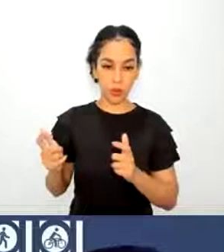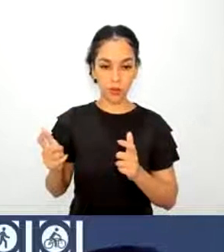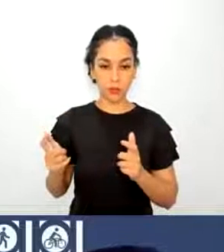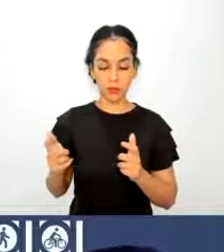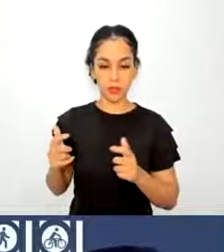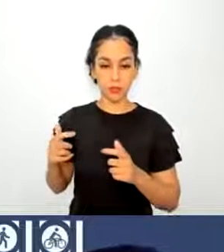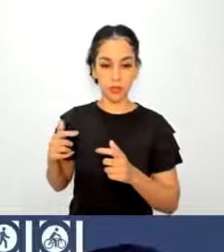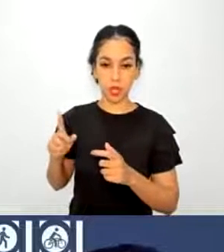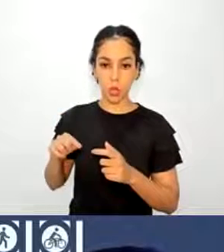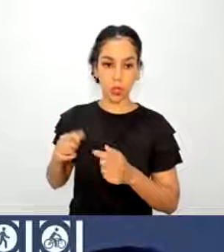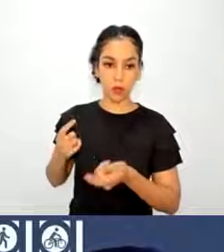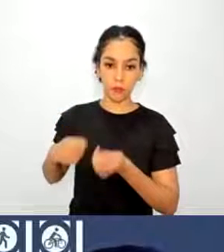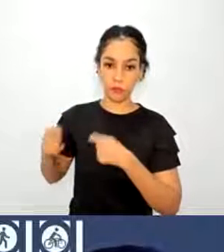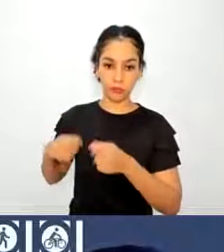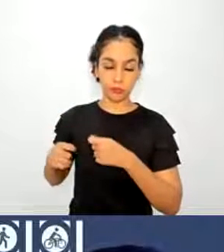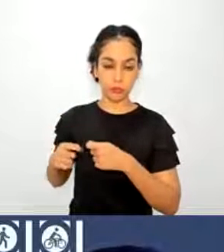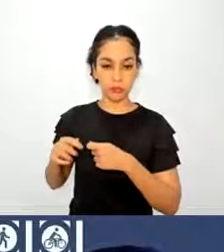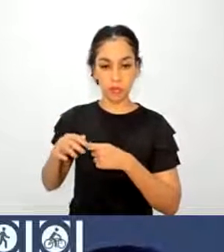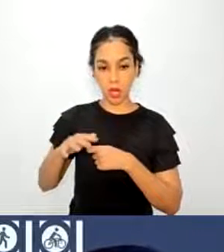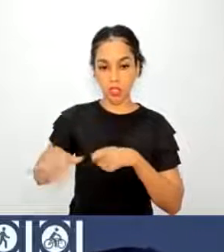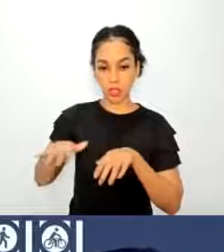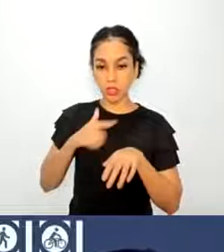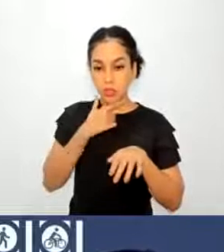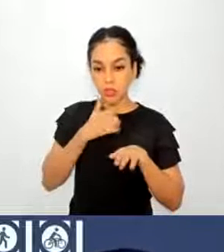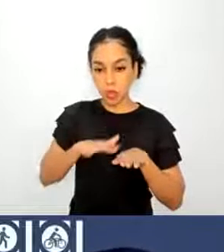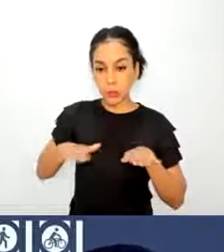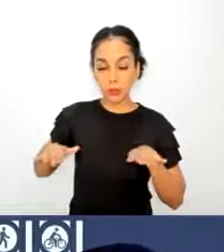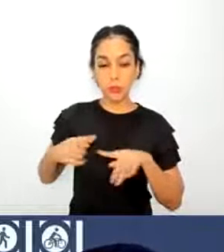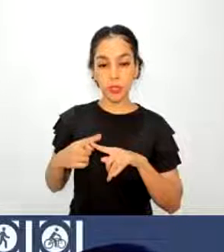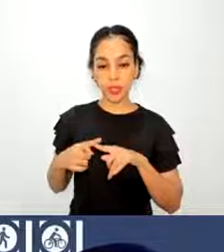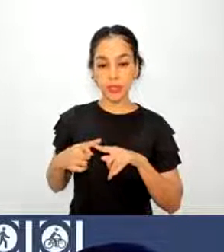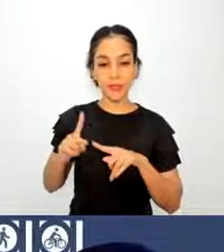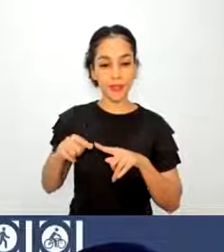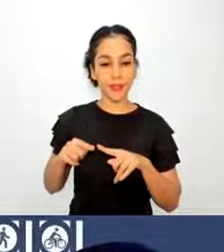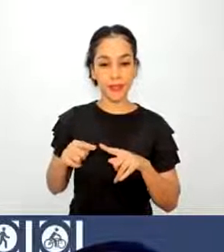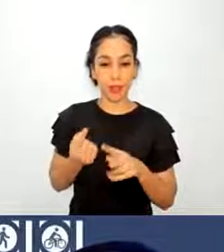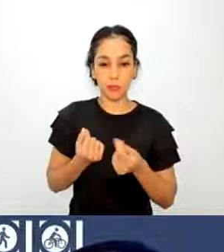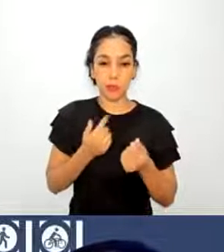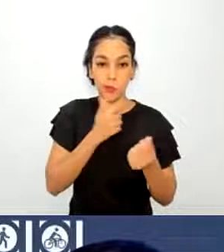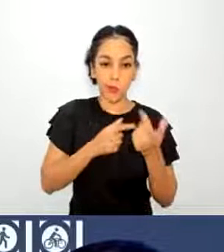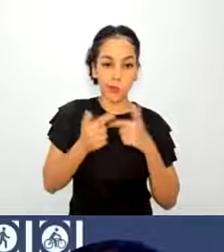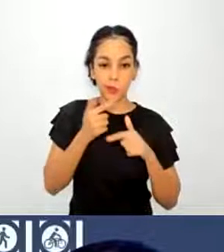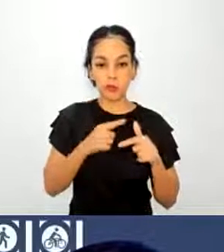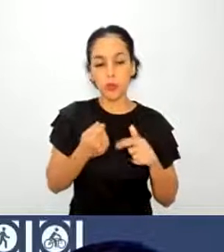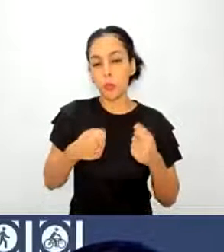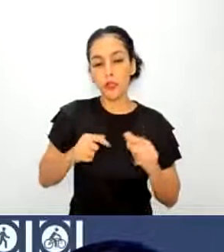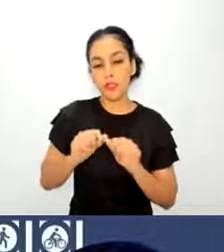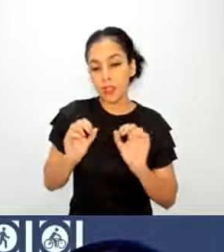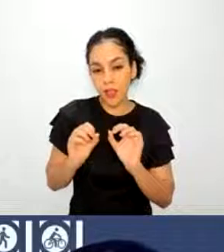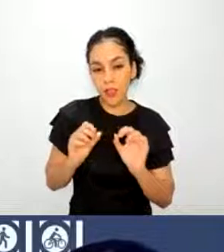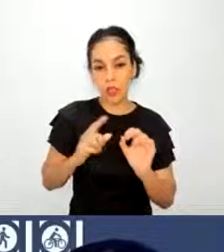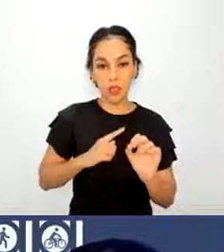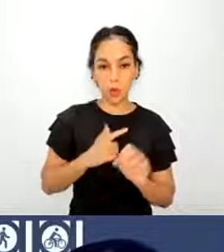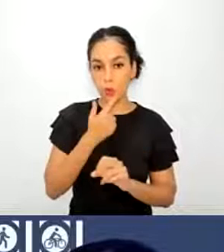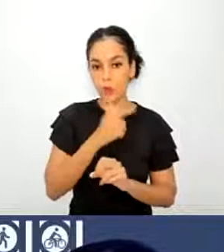explorados comercialmente como estacionamento. Eles são explorados como estacionamento porque é algo altamente rentável, não precisa fazer nada e você tem um lucro